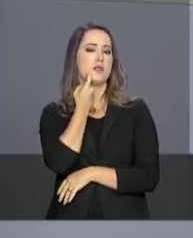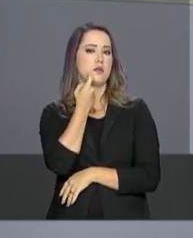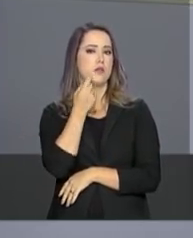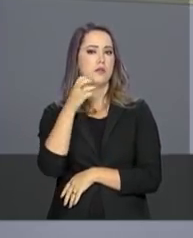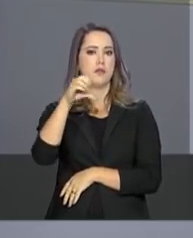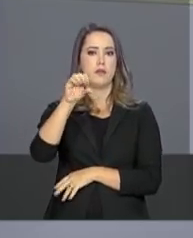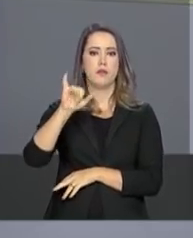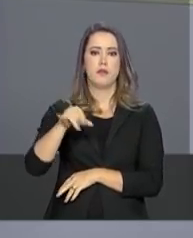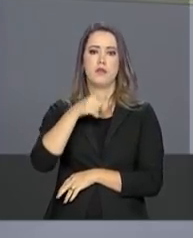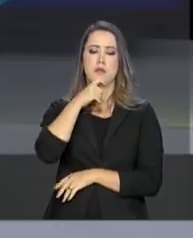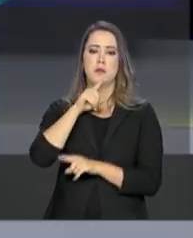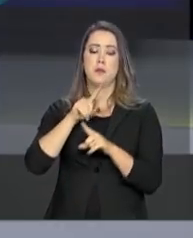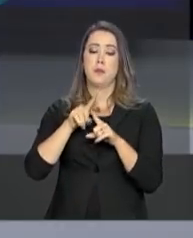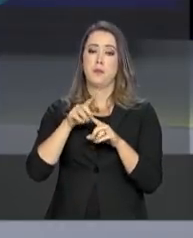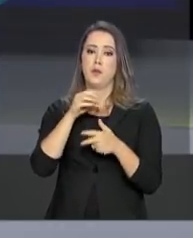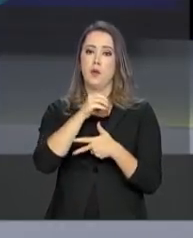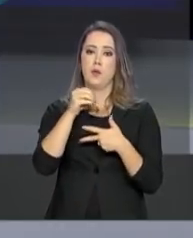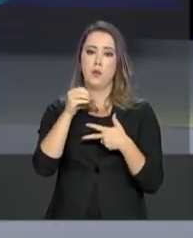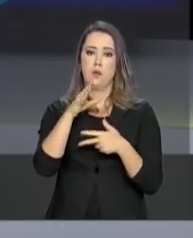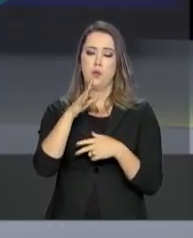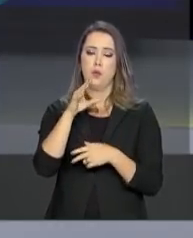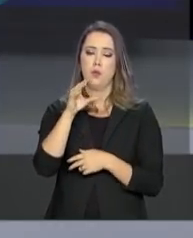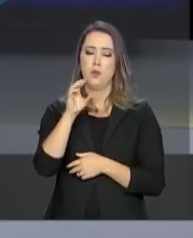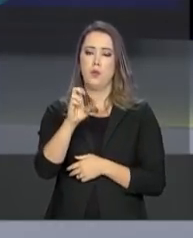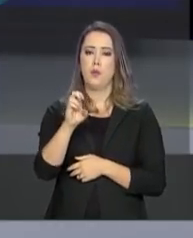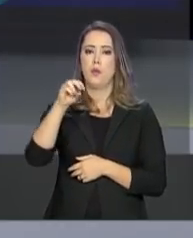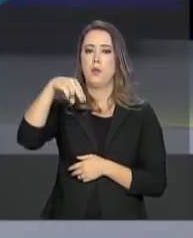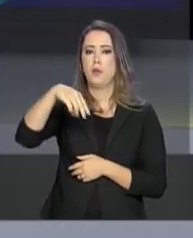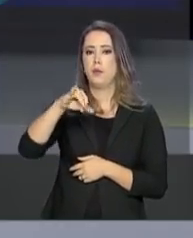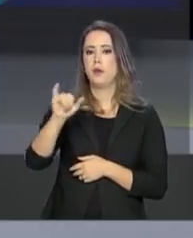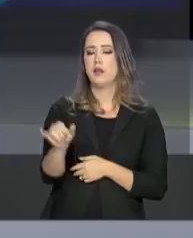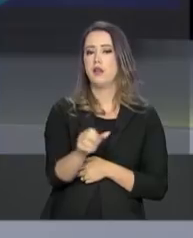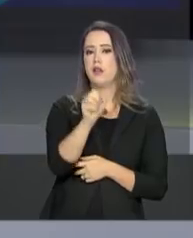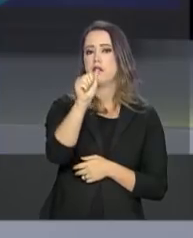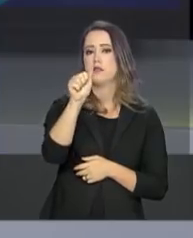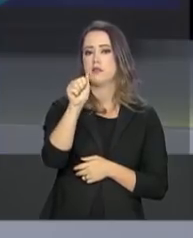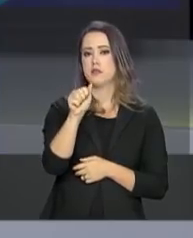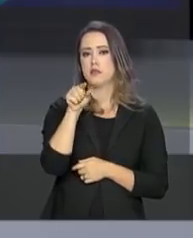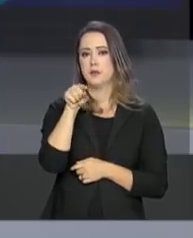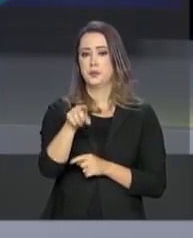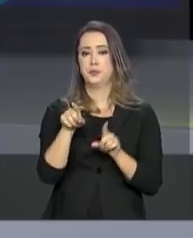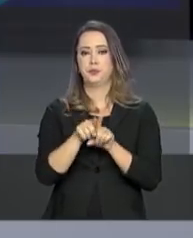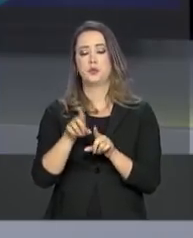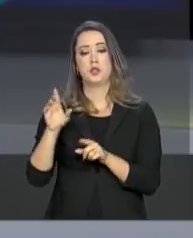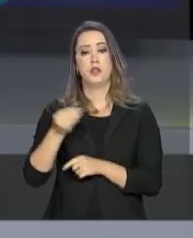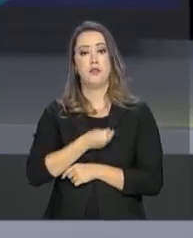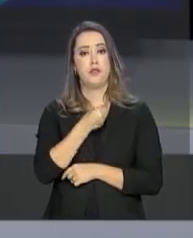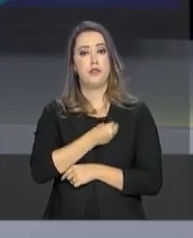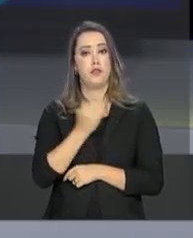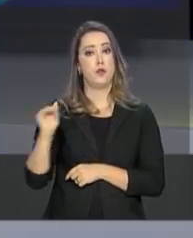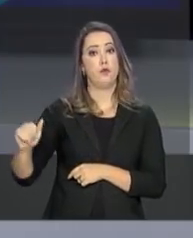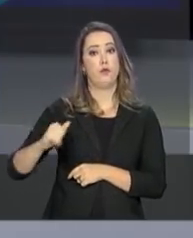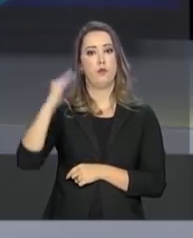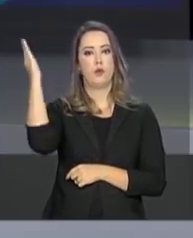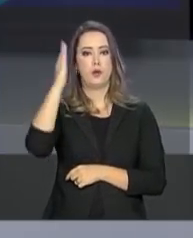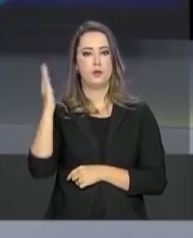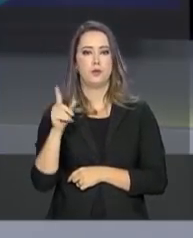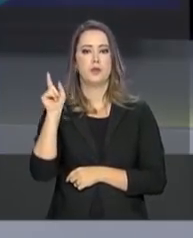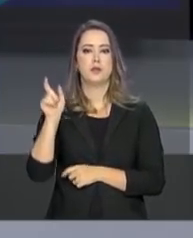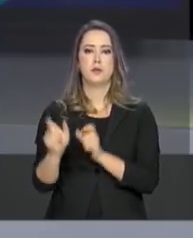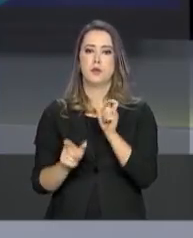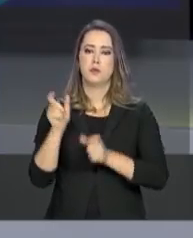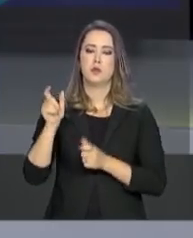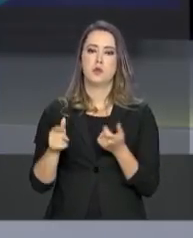9 de julho o exame nacional para certificação de competências de jovens e adultos residentes no exterior é para